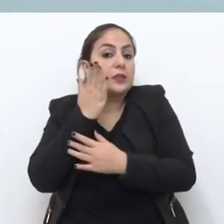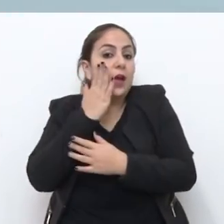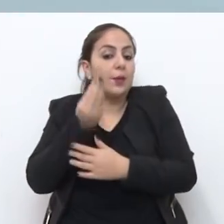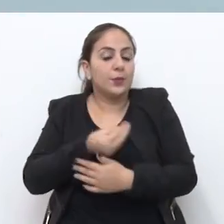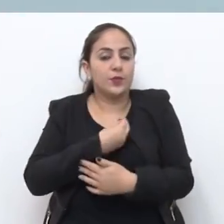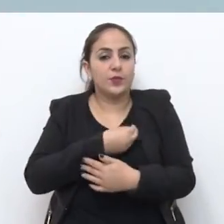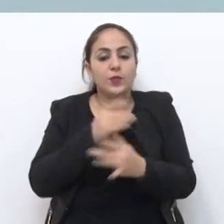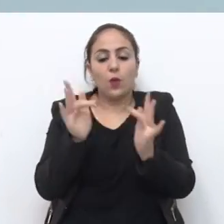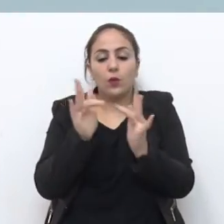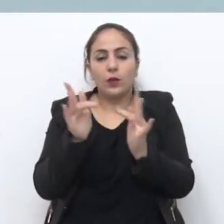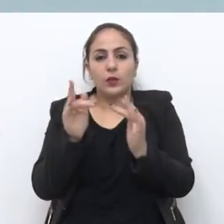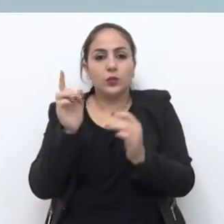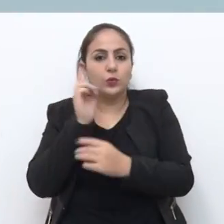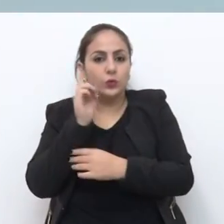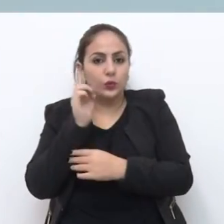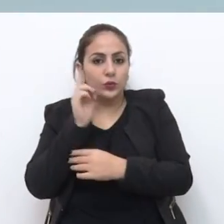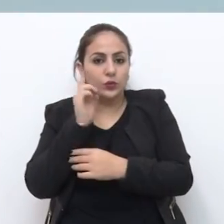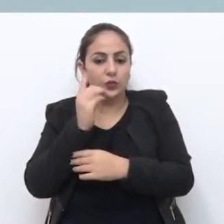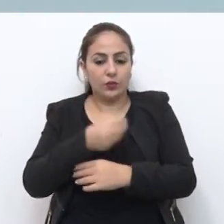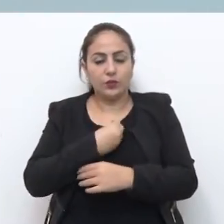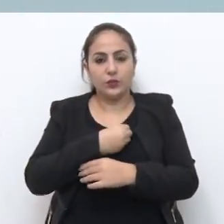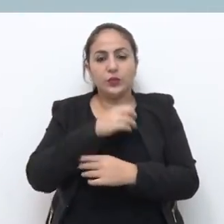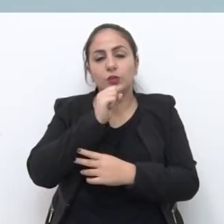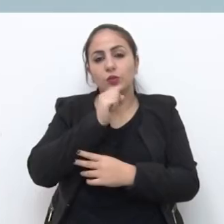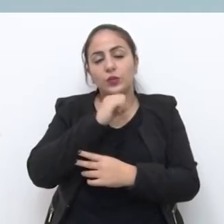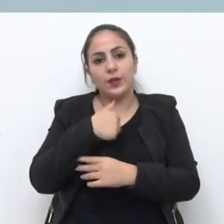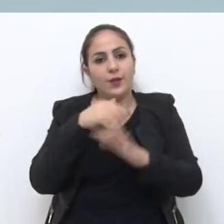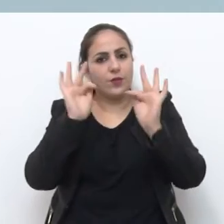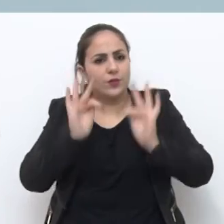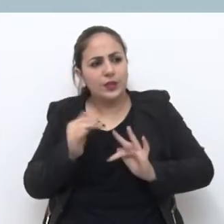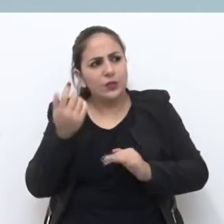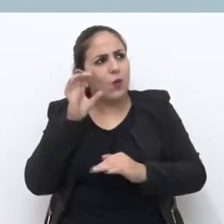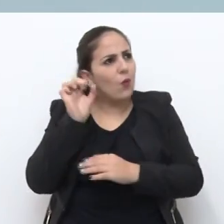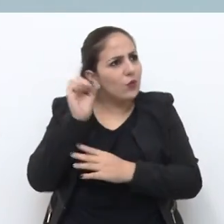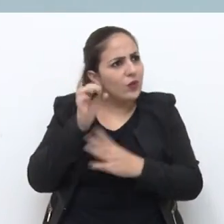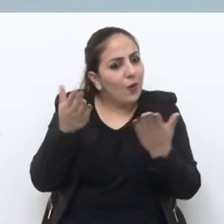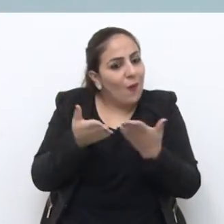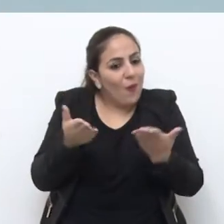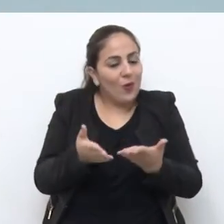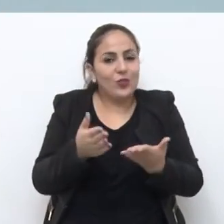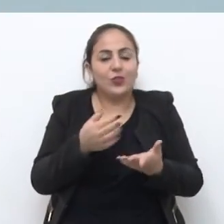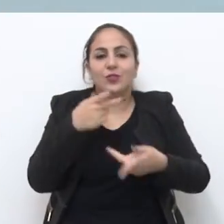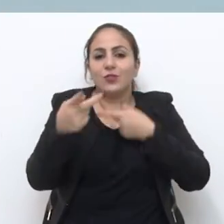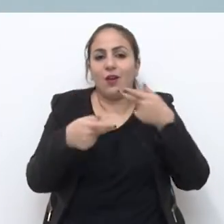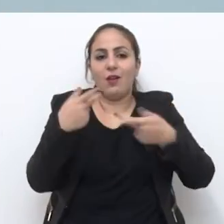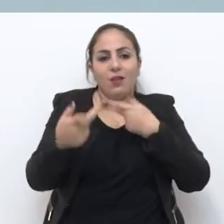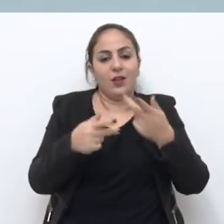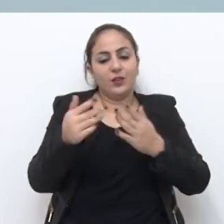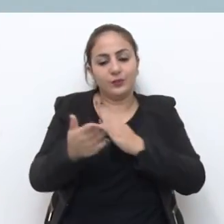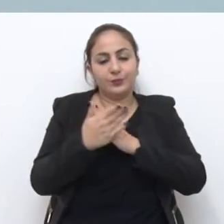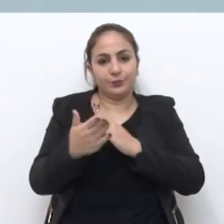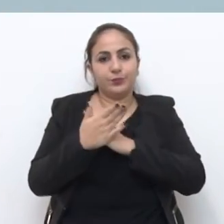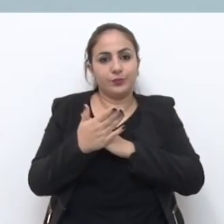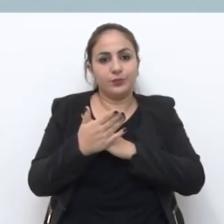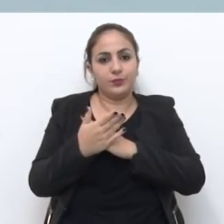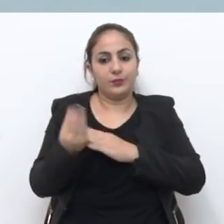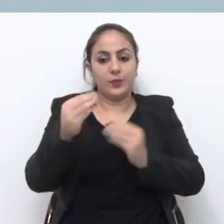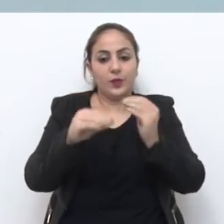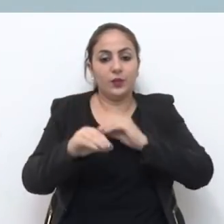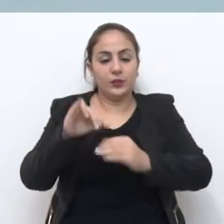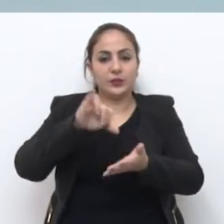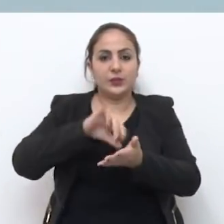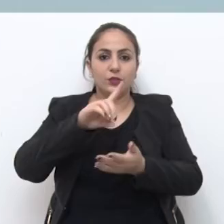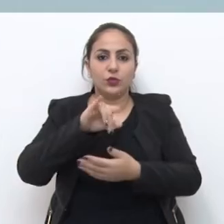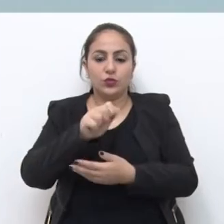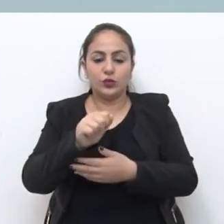sabe, com quem vive no dia a dia a vida do idoso. Eu fiquei muito feliz de ouvir aqui comentários que vão servir para